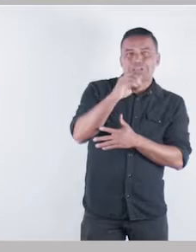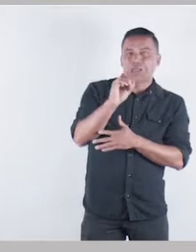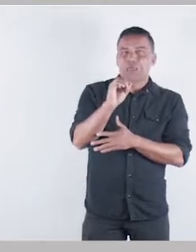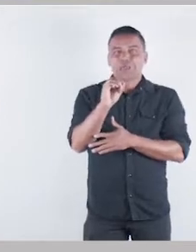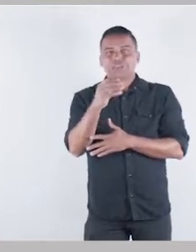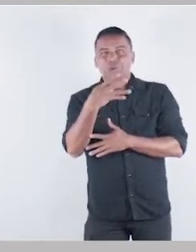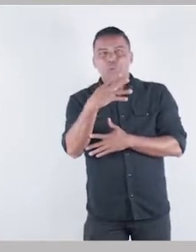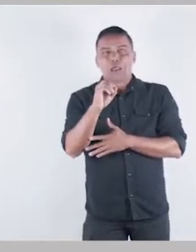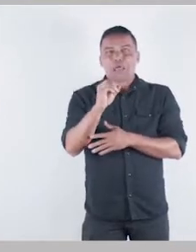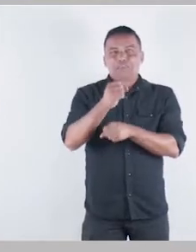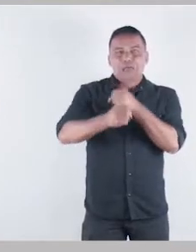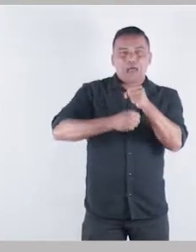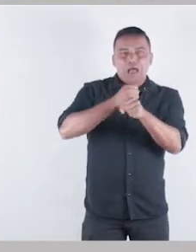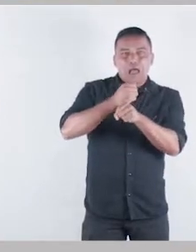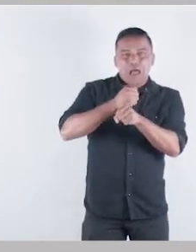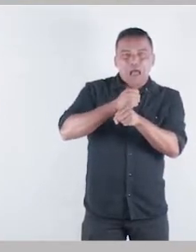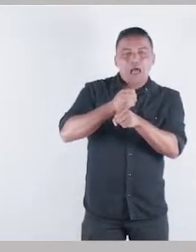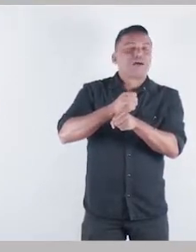40 anos, né,